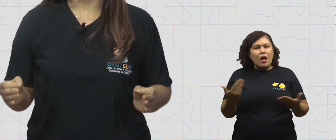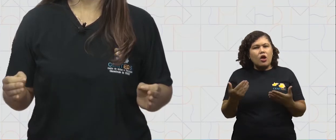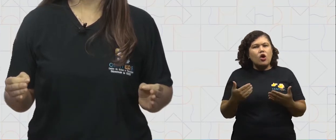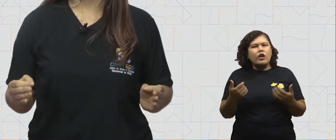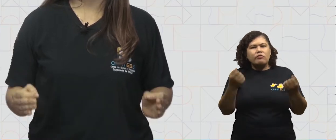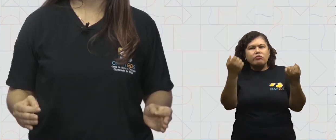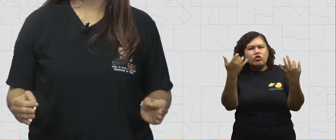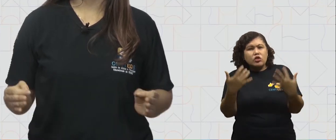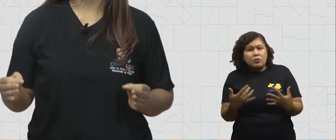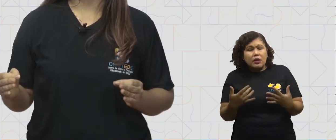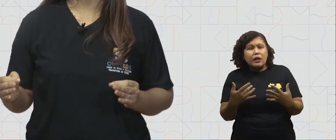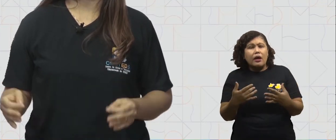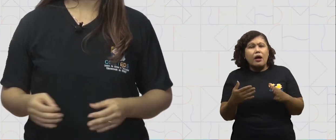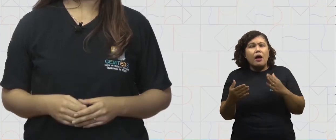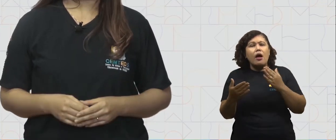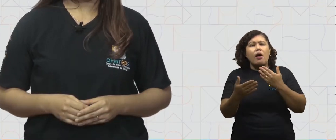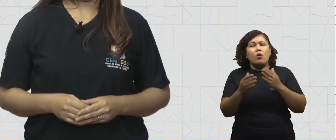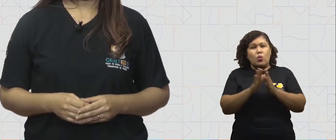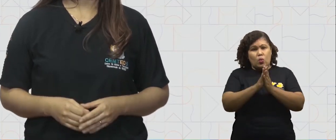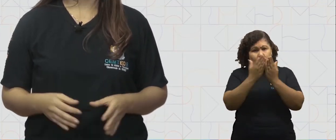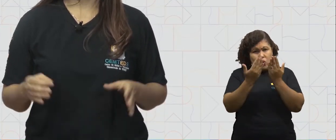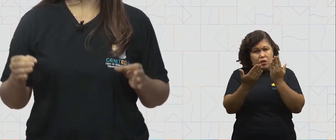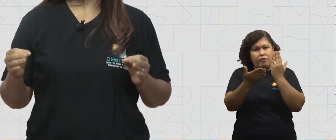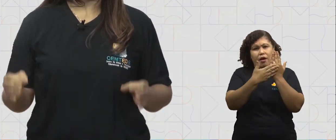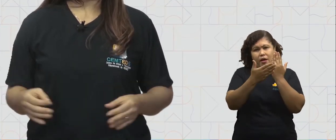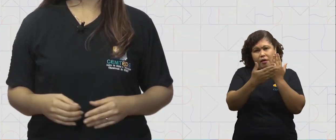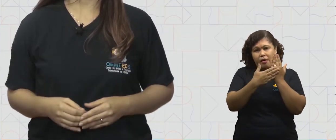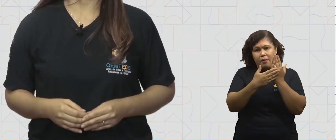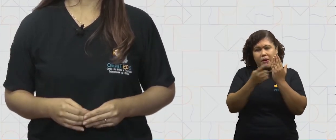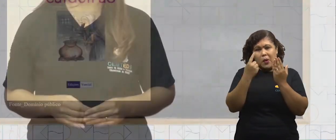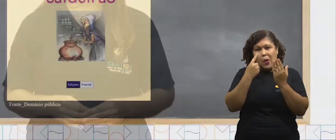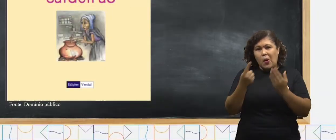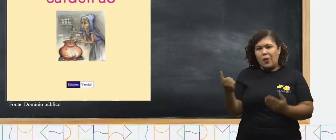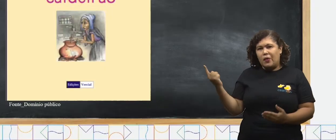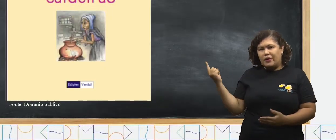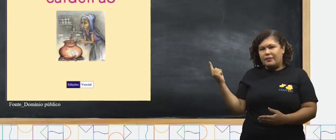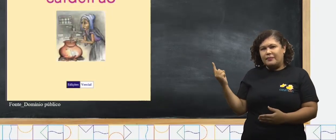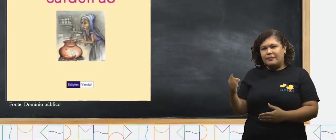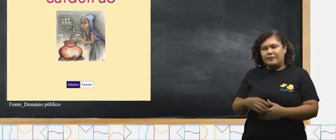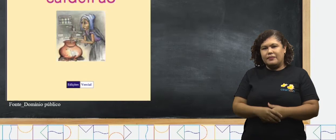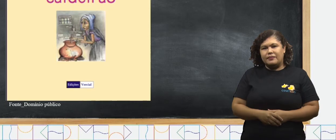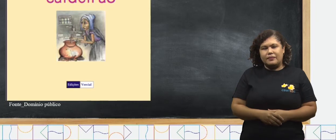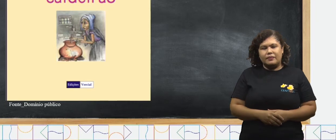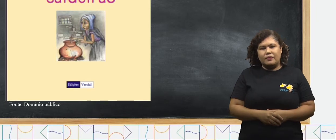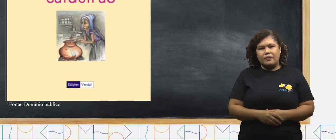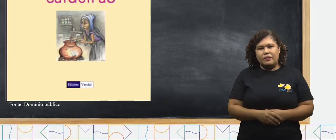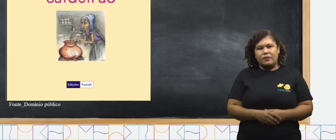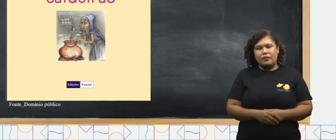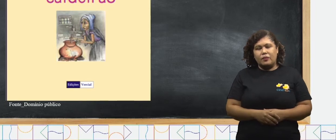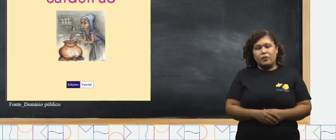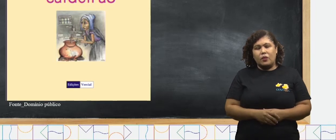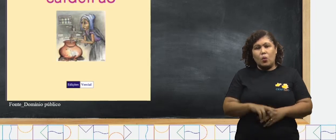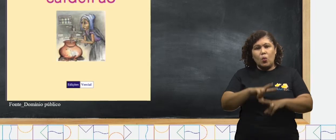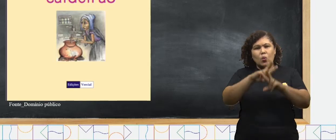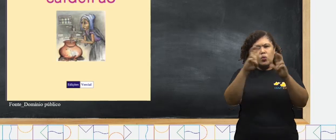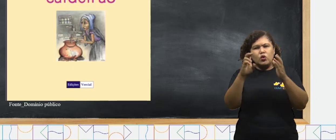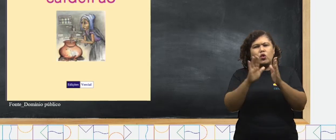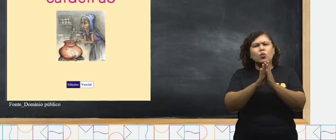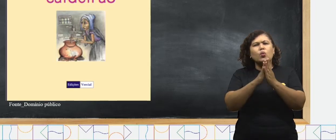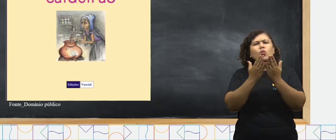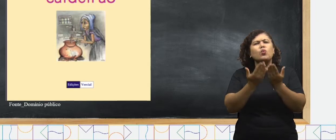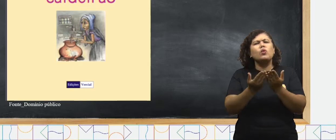melhor, mostrarei a capa de um livro. Observem esta capa. O título do livro